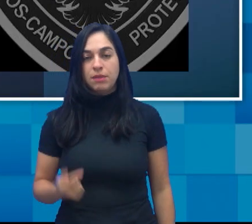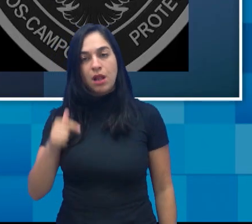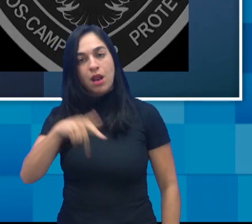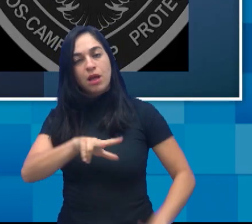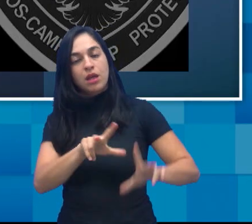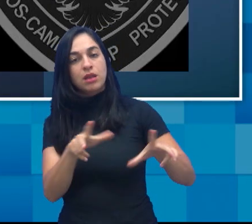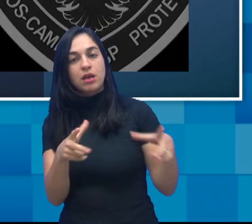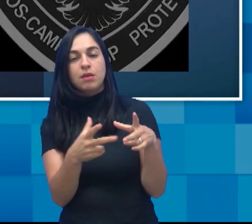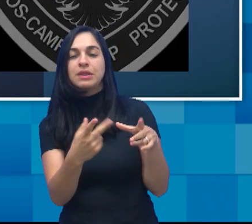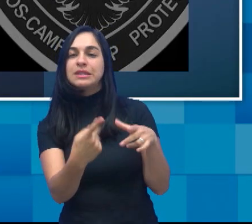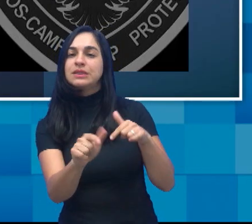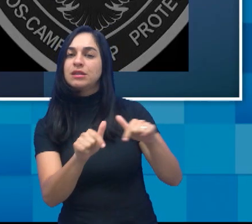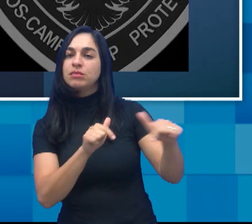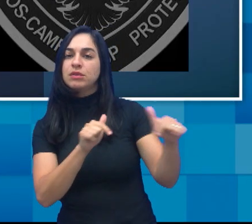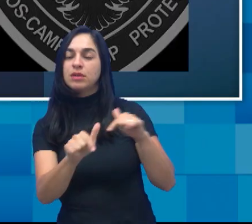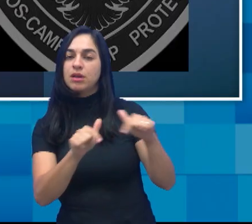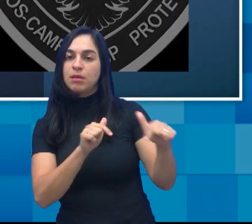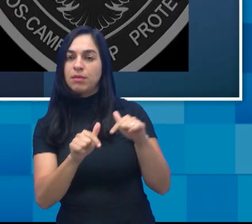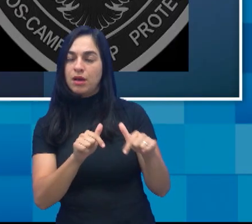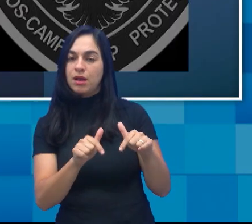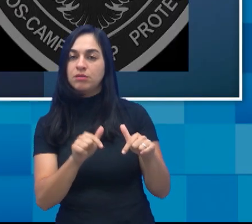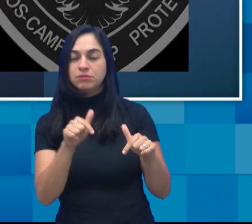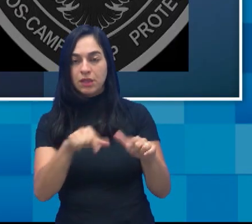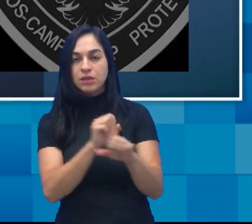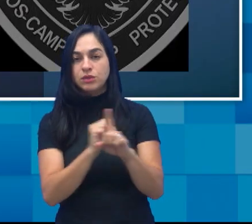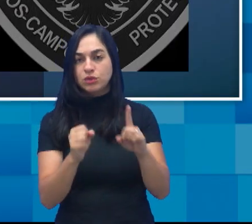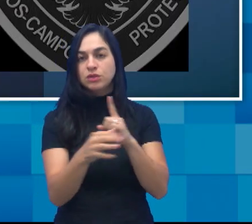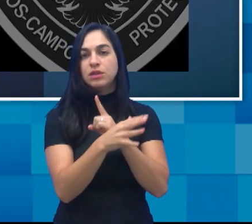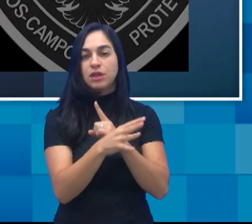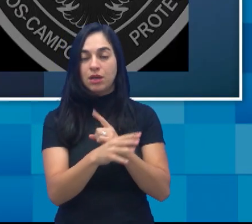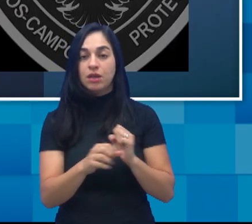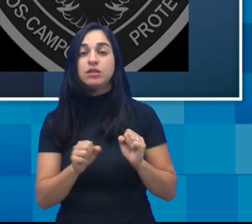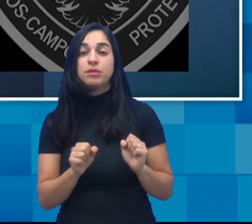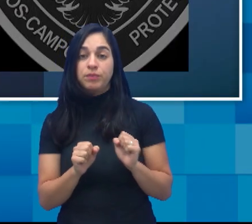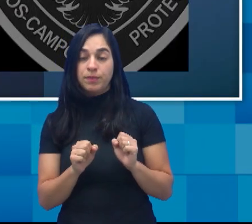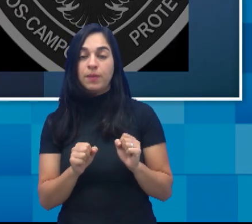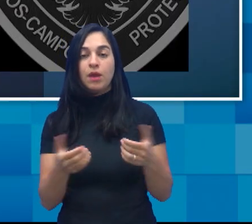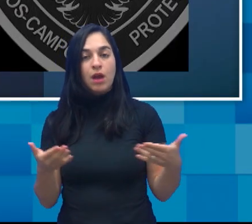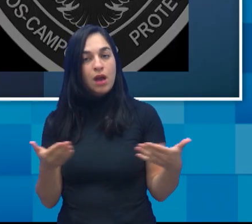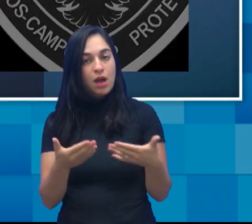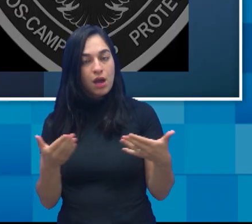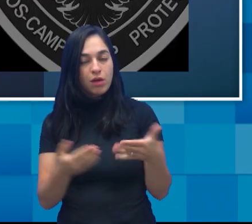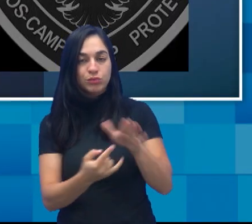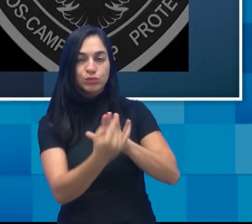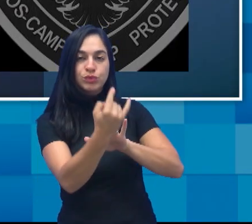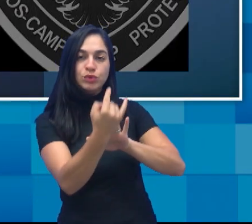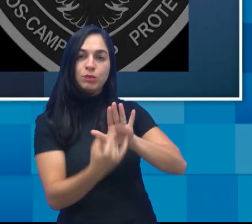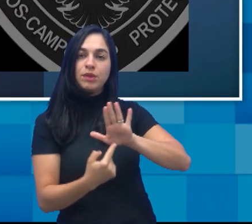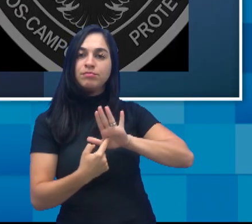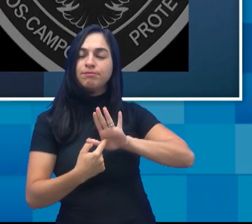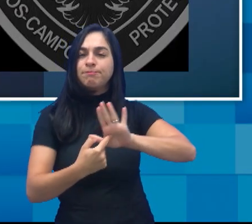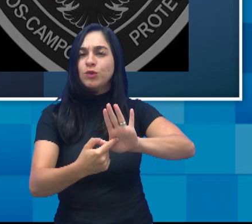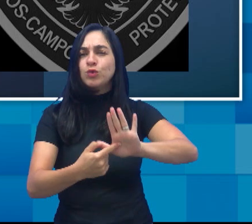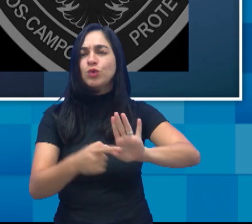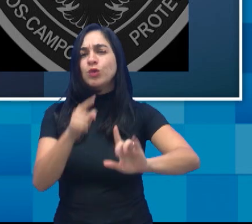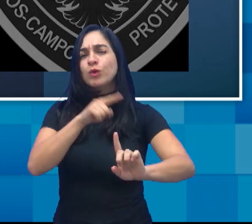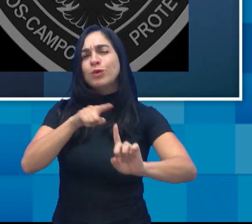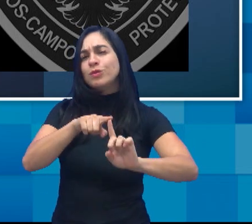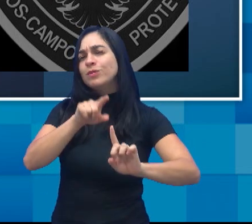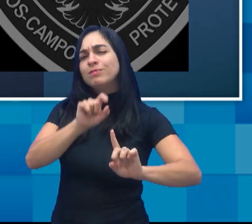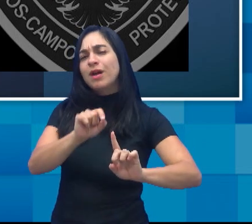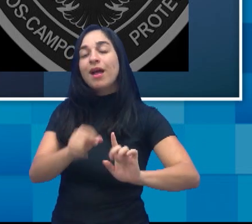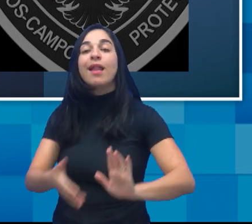serviços prestados à nossa sociedade. Apresento, pois, esta moção de louvor, que